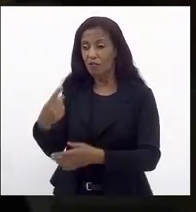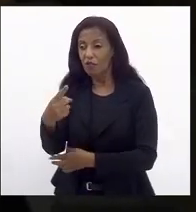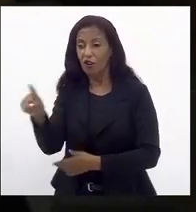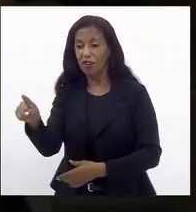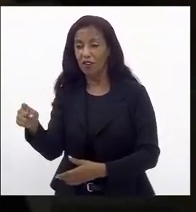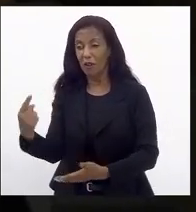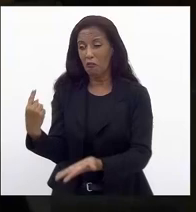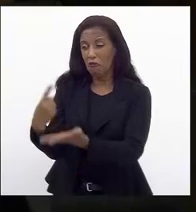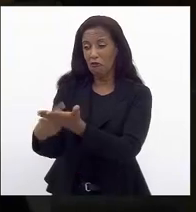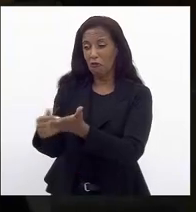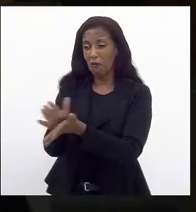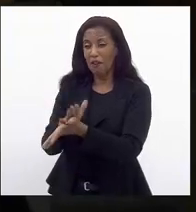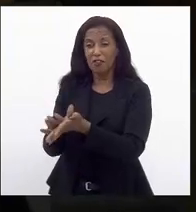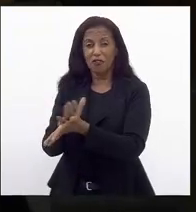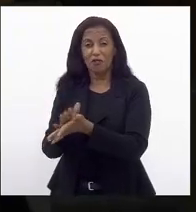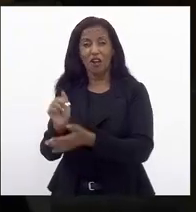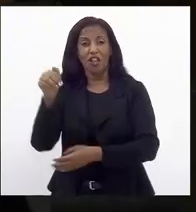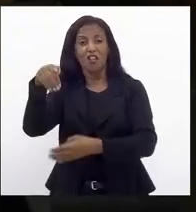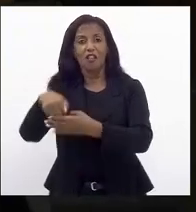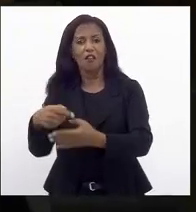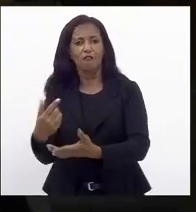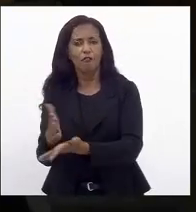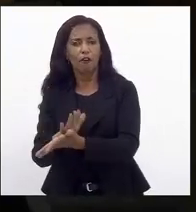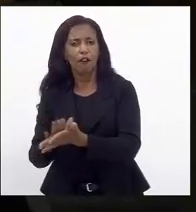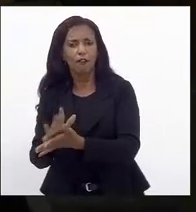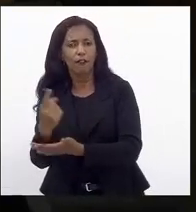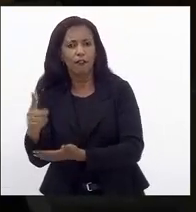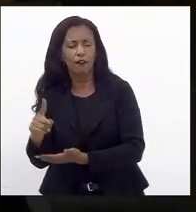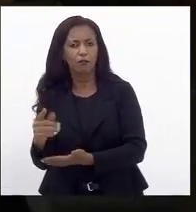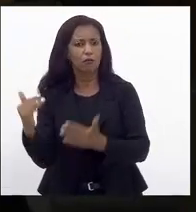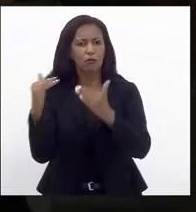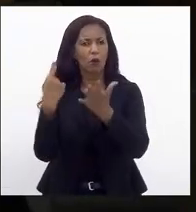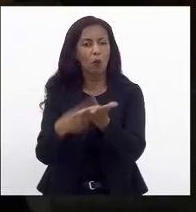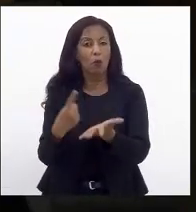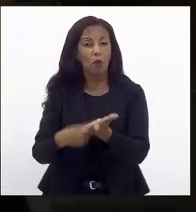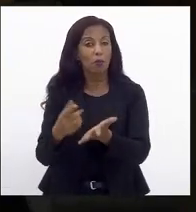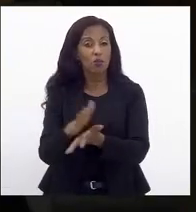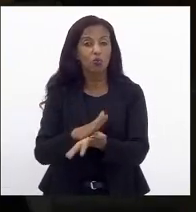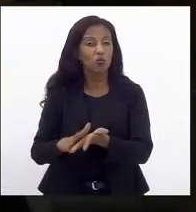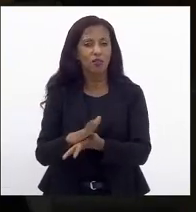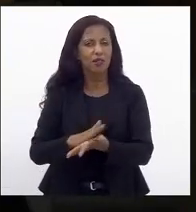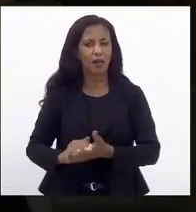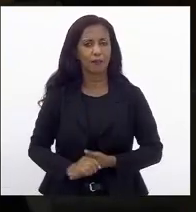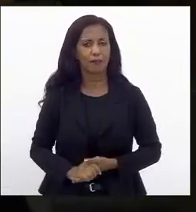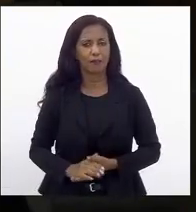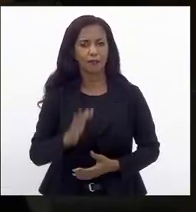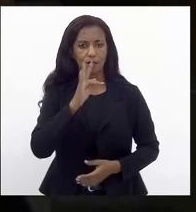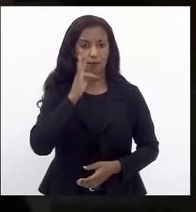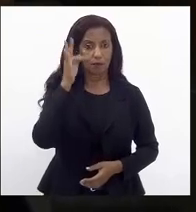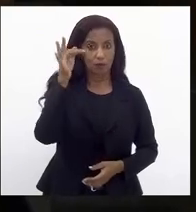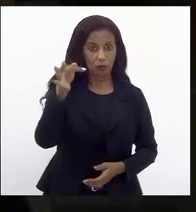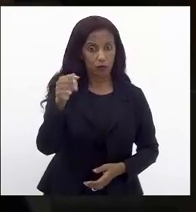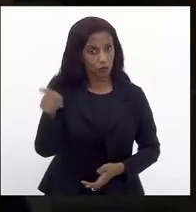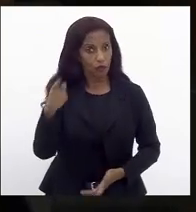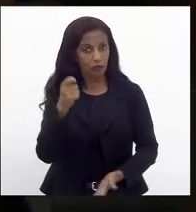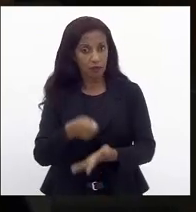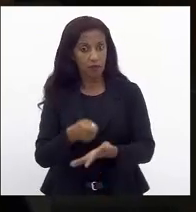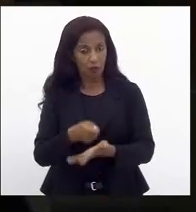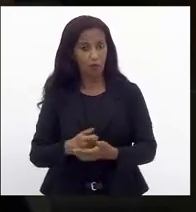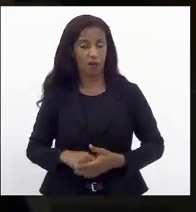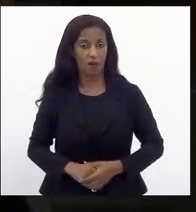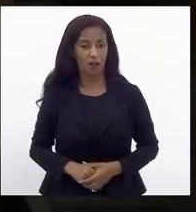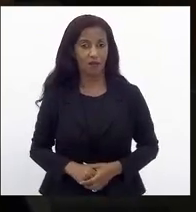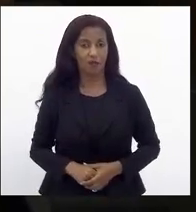não se compromete com nada querem faltar não não se compromete com nada É mas o futuro será cobrado